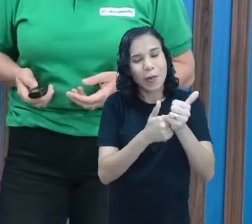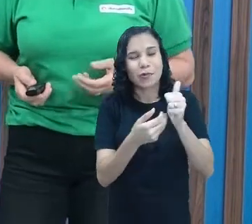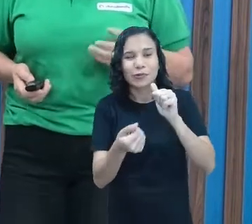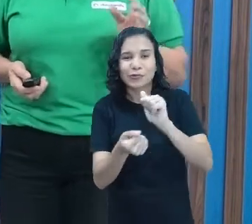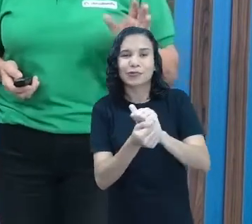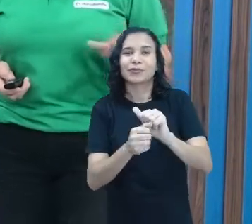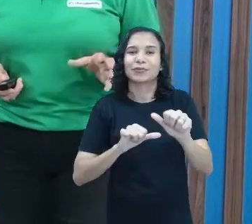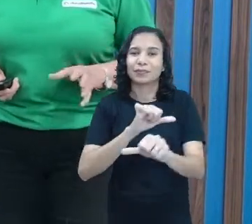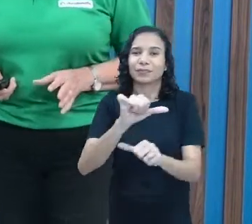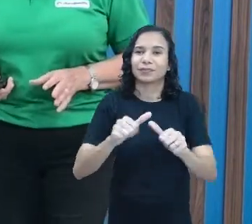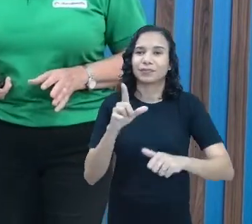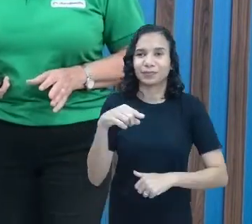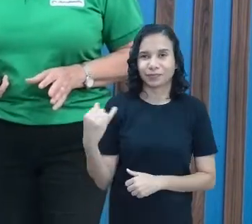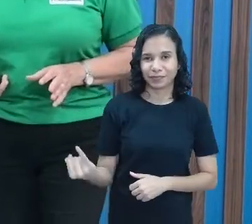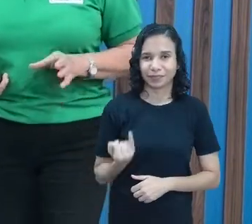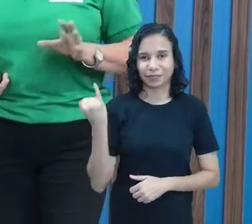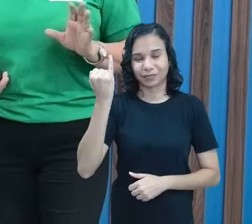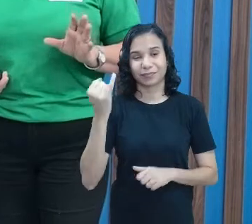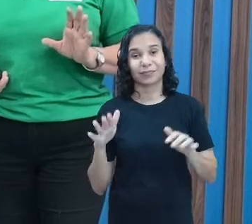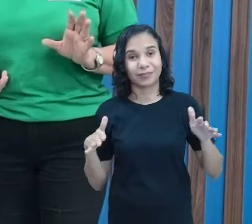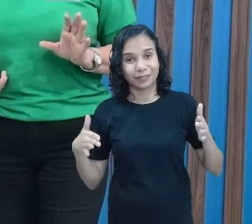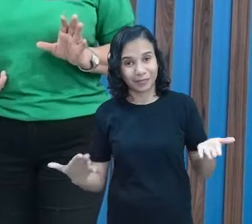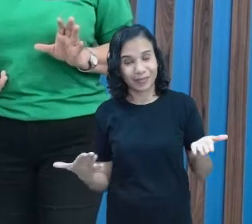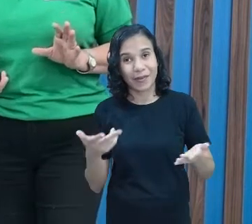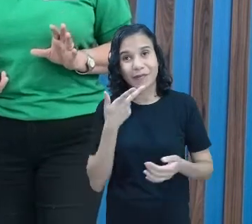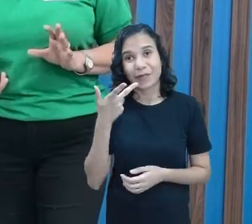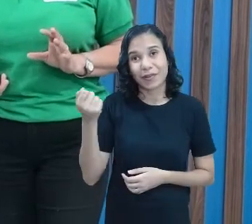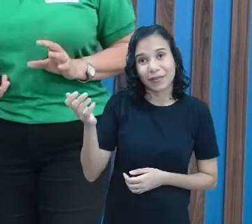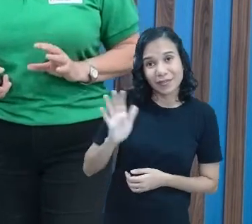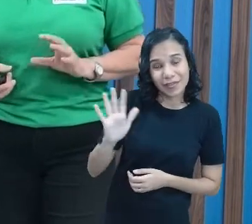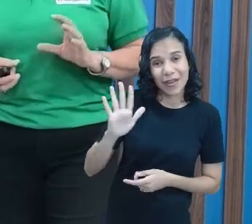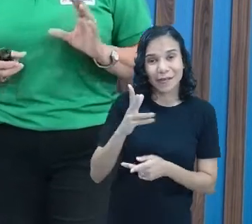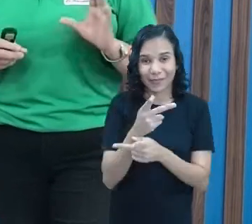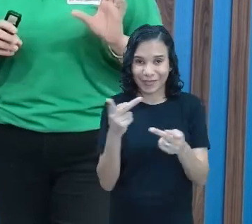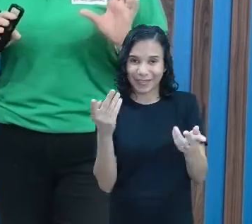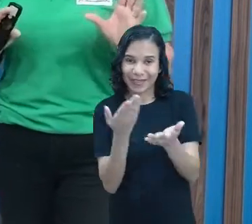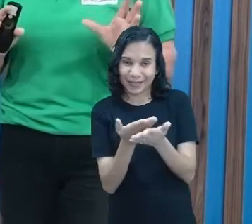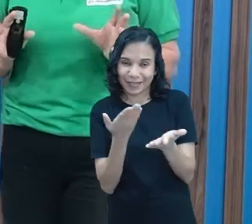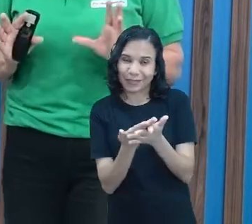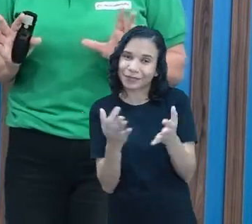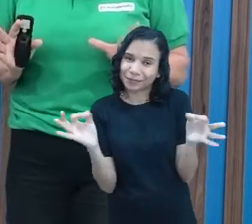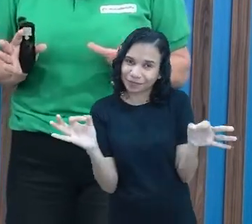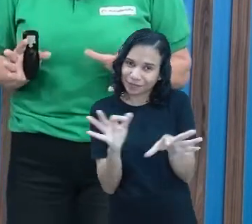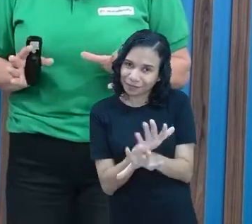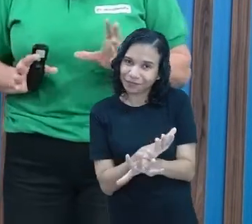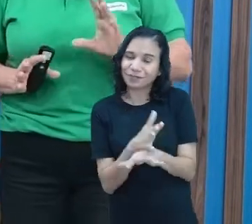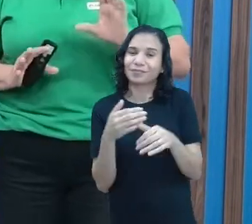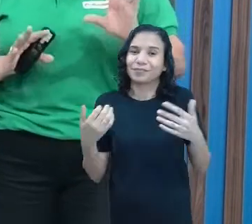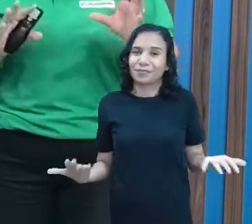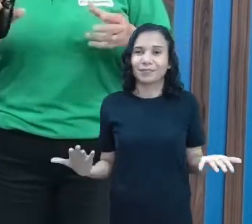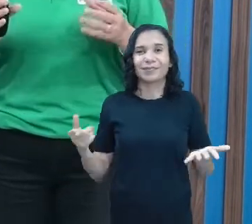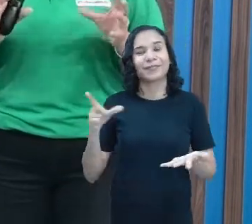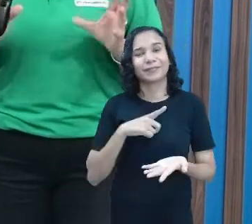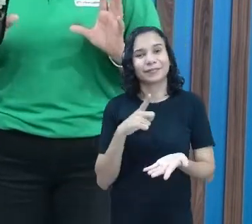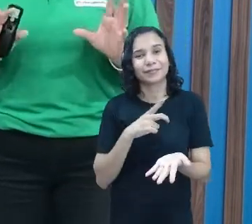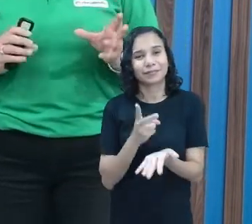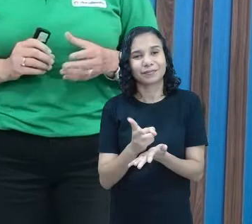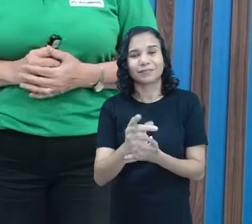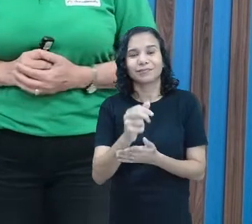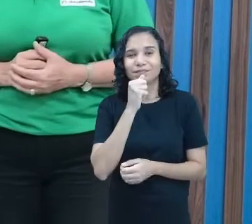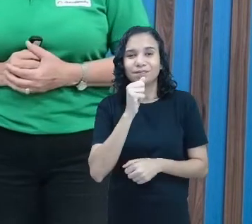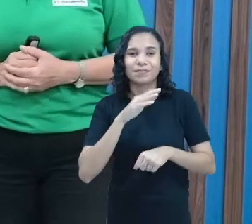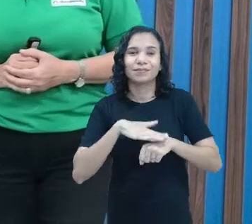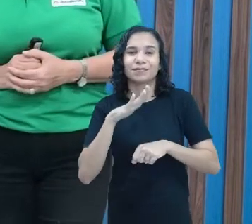torna-se muito importante. Então, gente, já estou me despedindo aqui, nossa aula já está terminando, mas ela tem mais